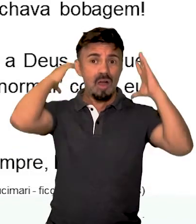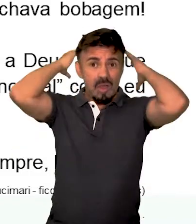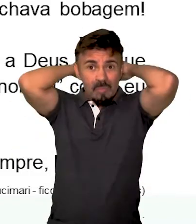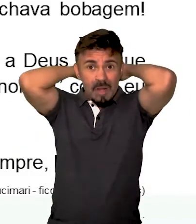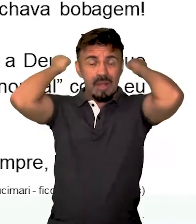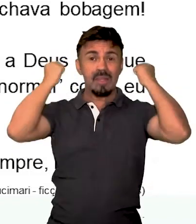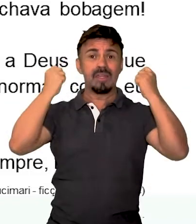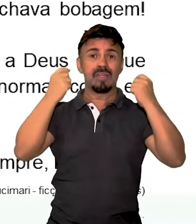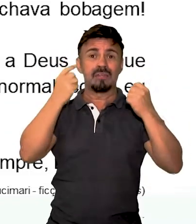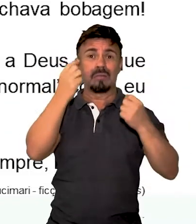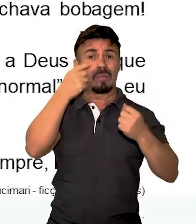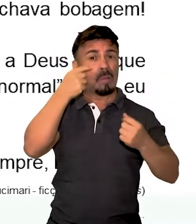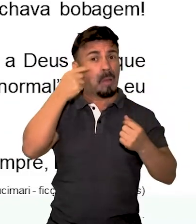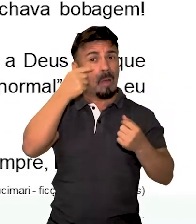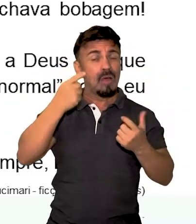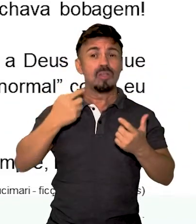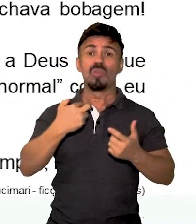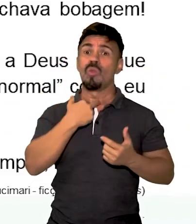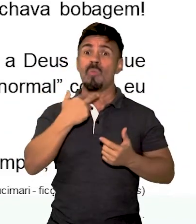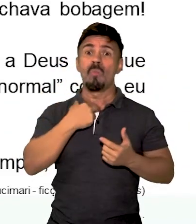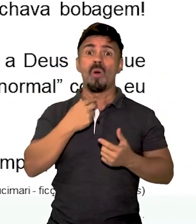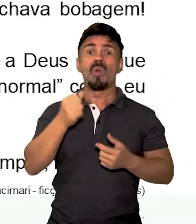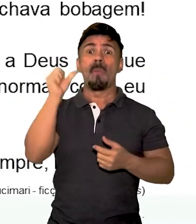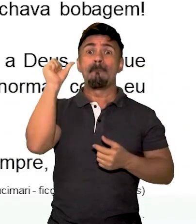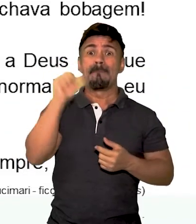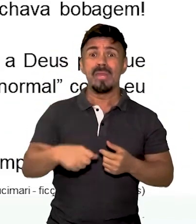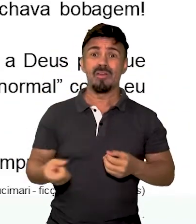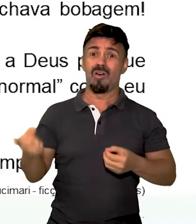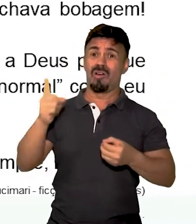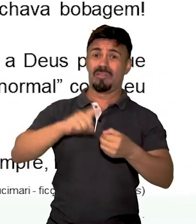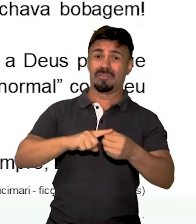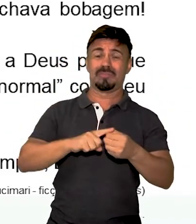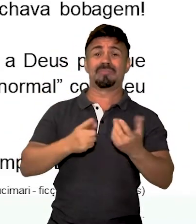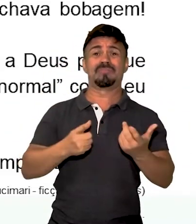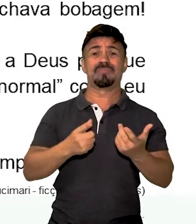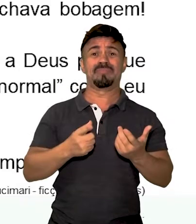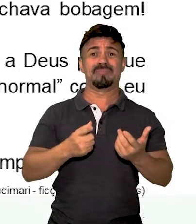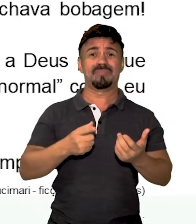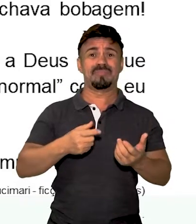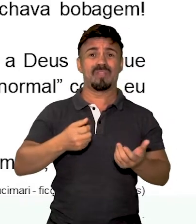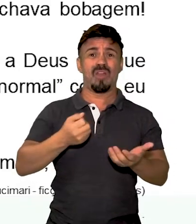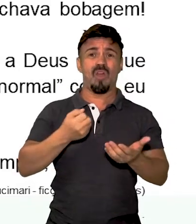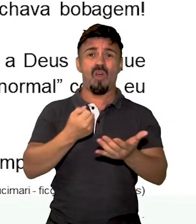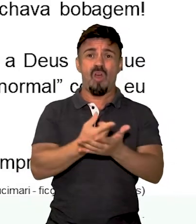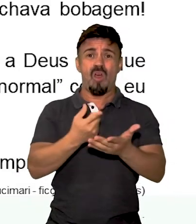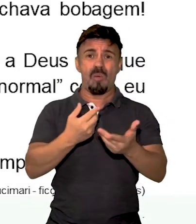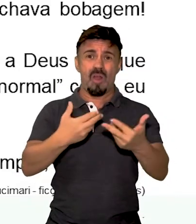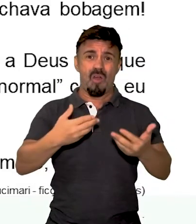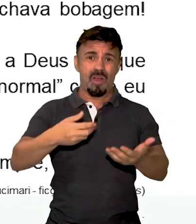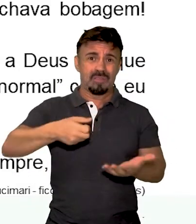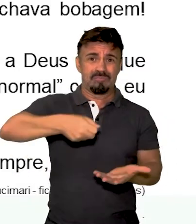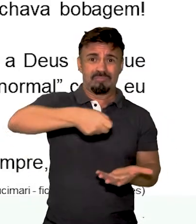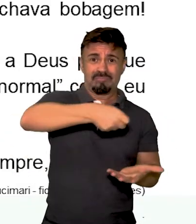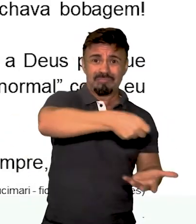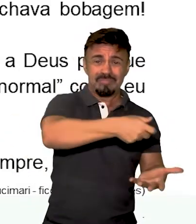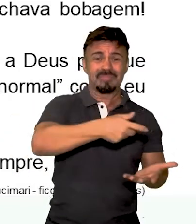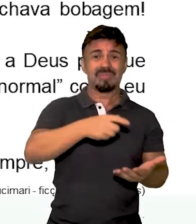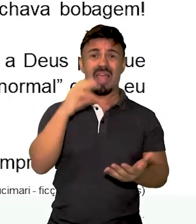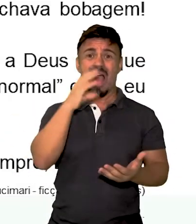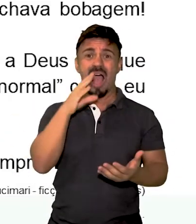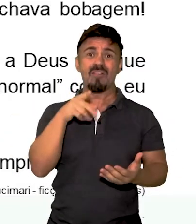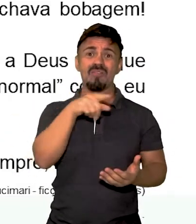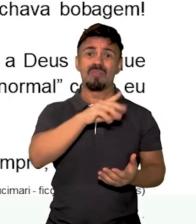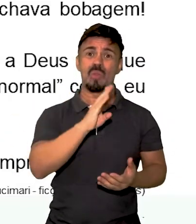os olhos. E quando eu volto, piora mais. Deixa as compras aqui, passa correndo para o banheiro,